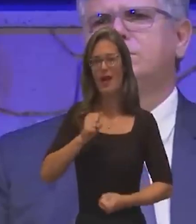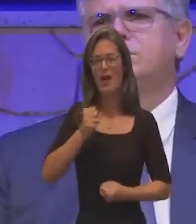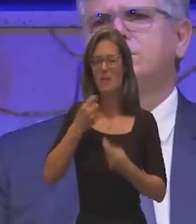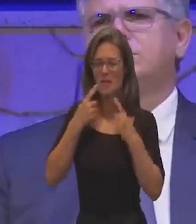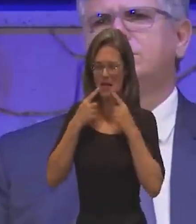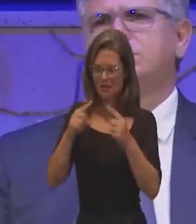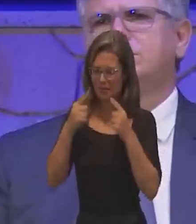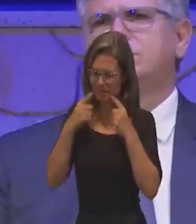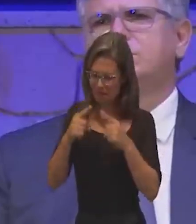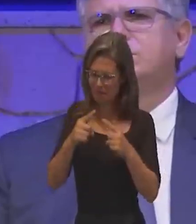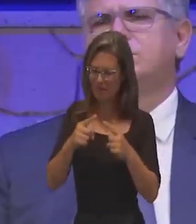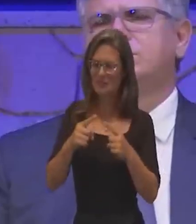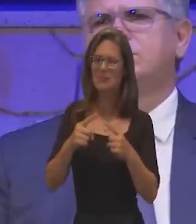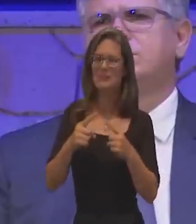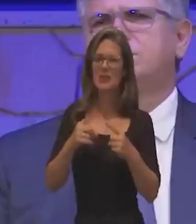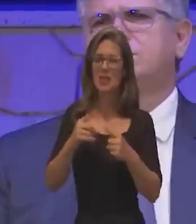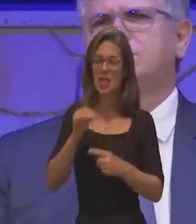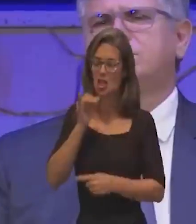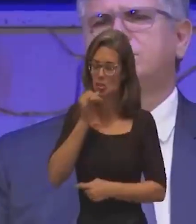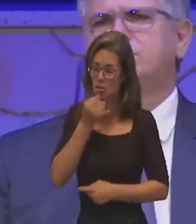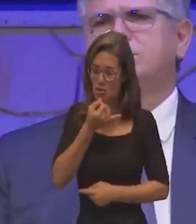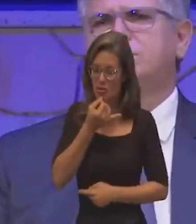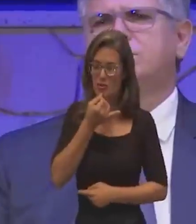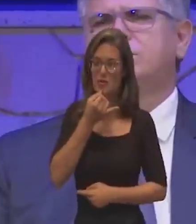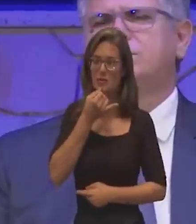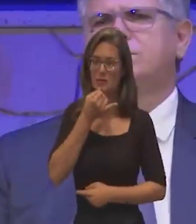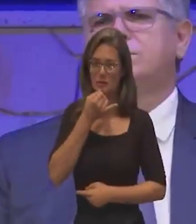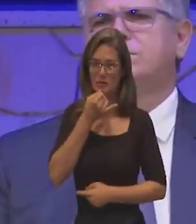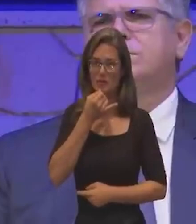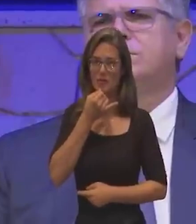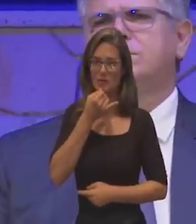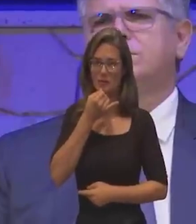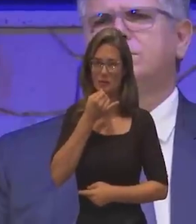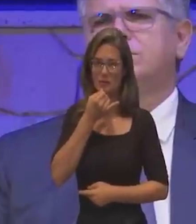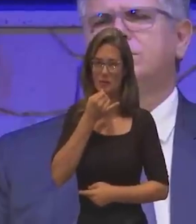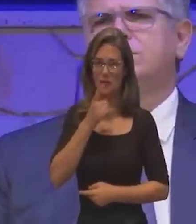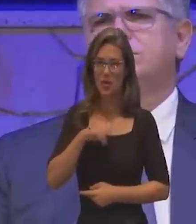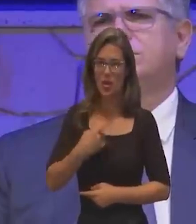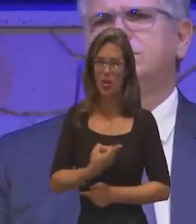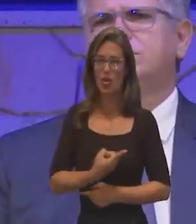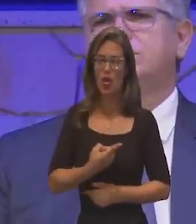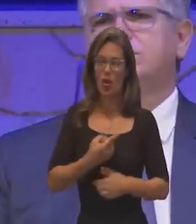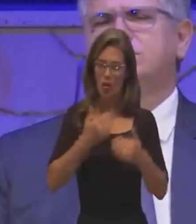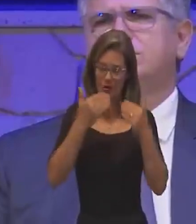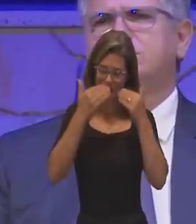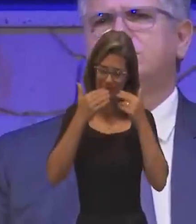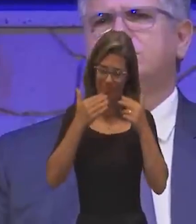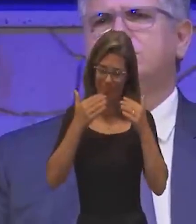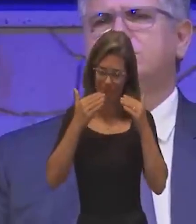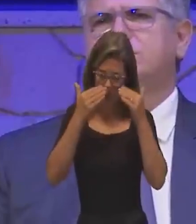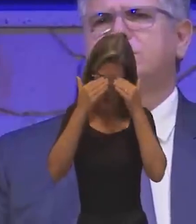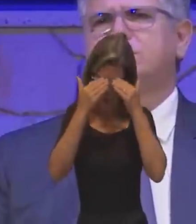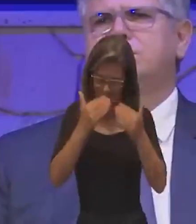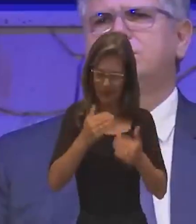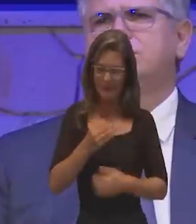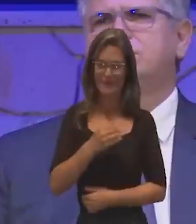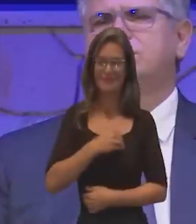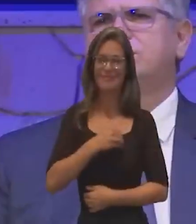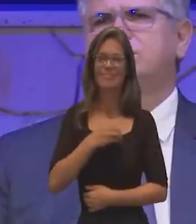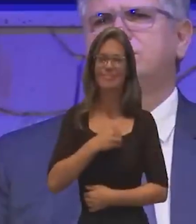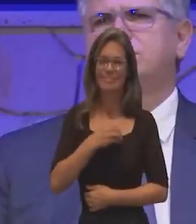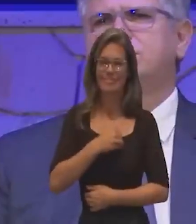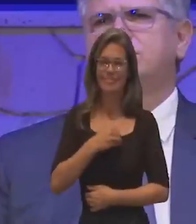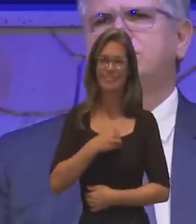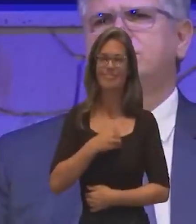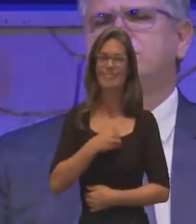porque o nosso corpo se torna vítima de impulsos pecaminosos. E como Davi, sentimos o